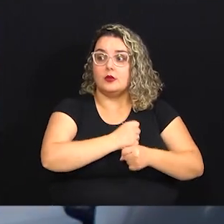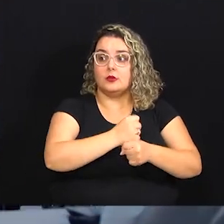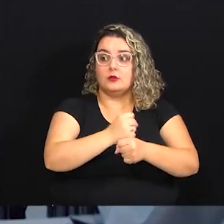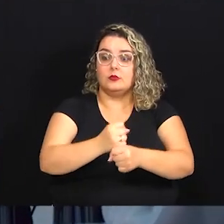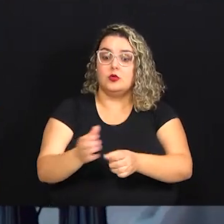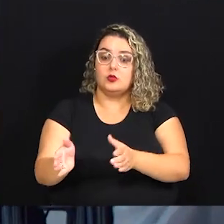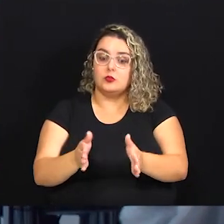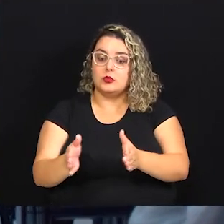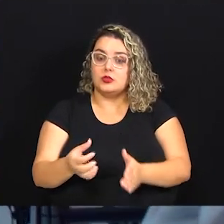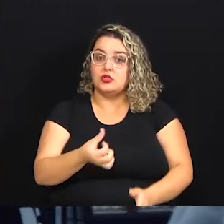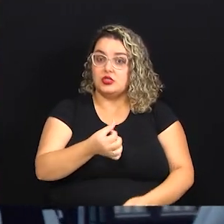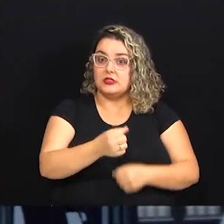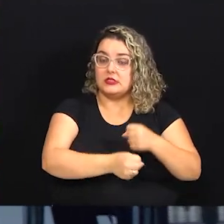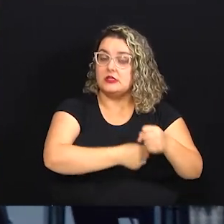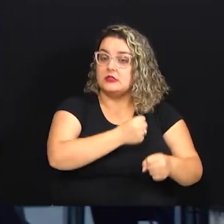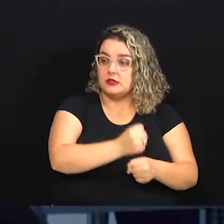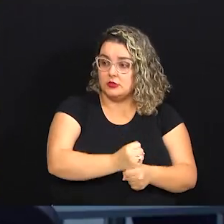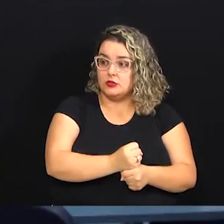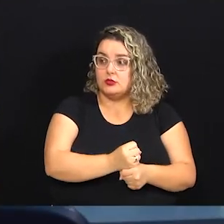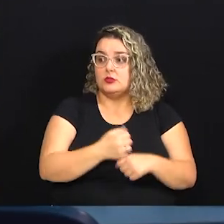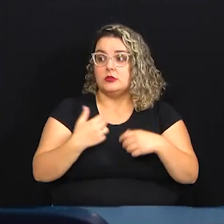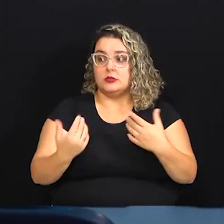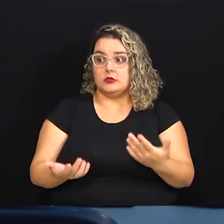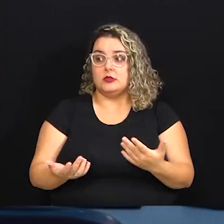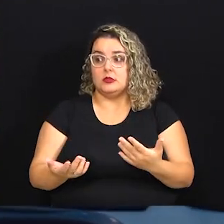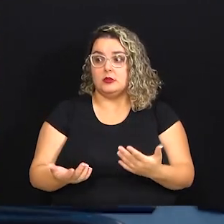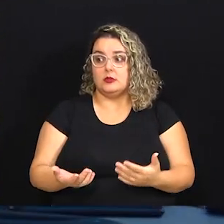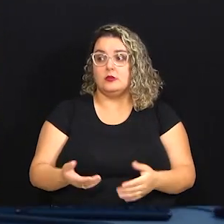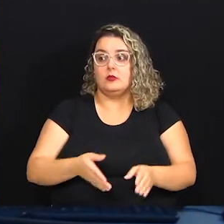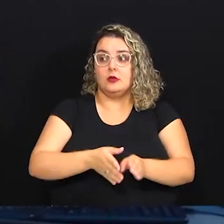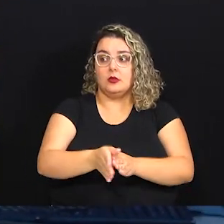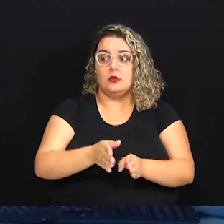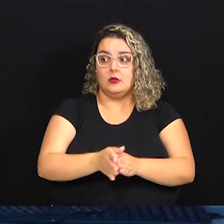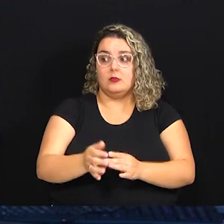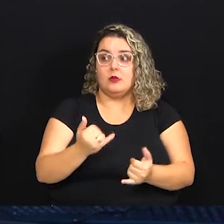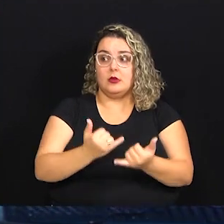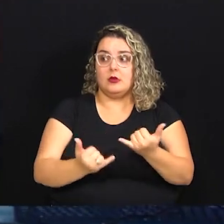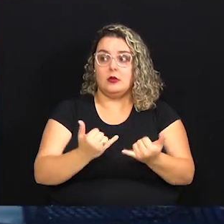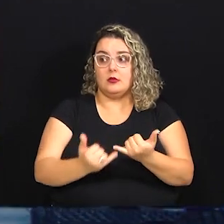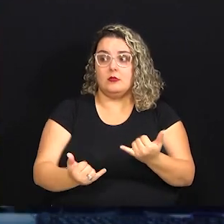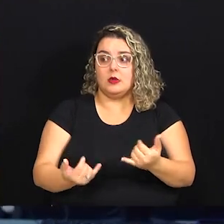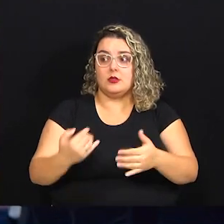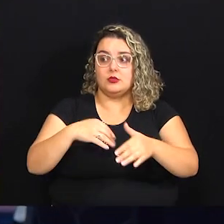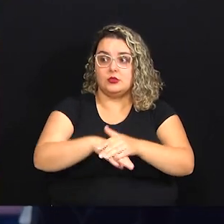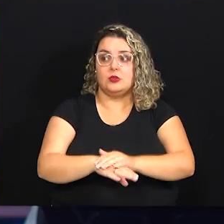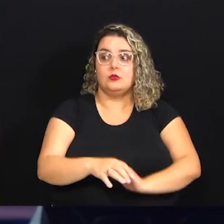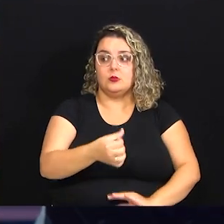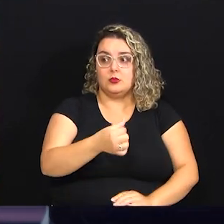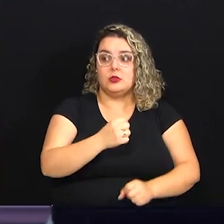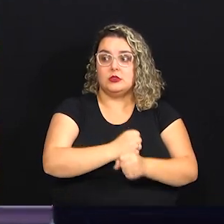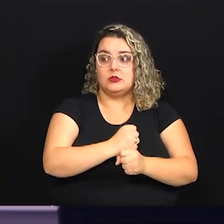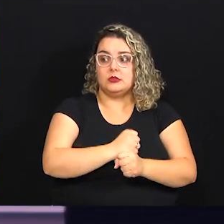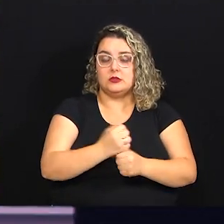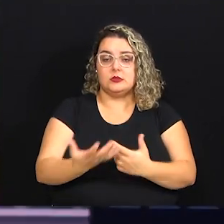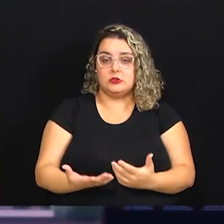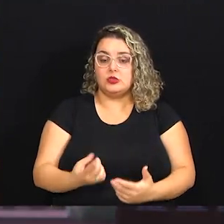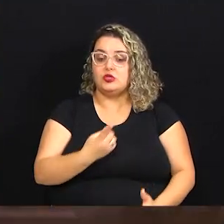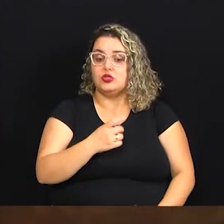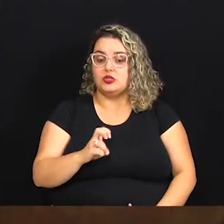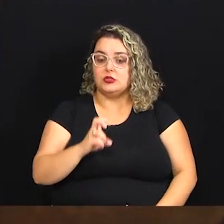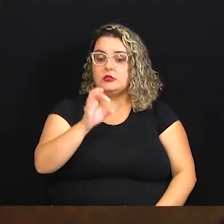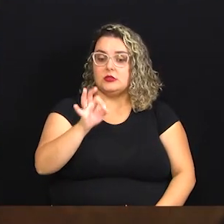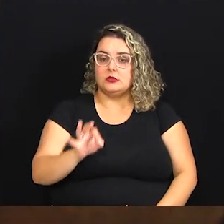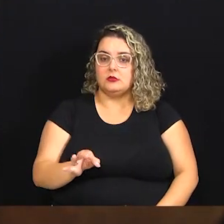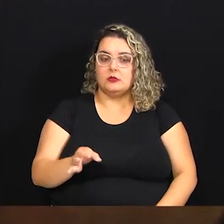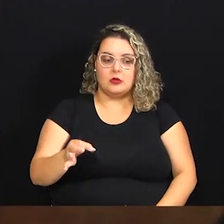ano por um período aí de 6 anos. Então, a recomendação é uma parte você guarda por 6 anos a uma taxa